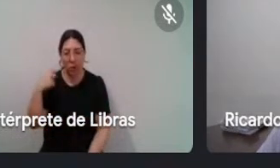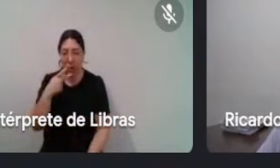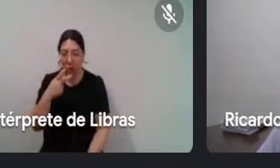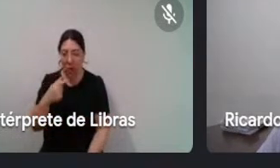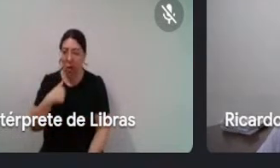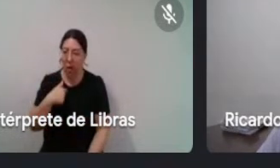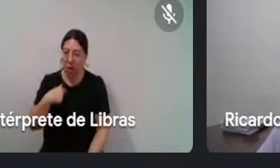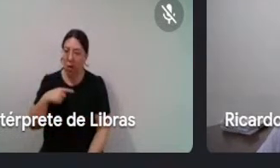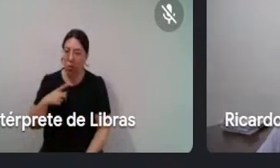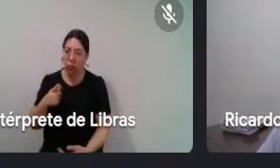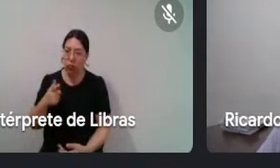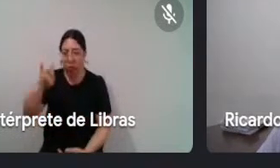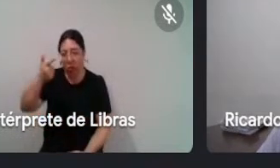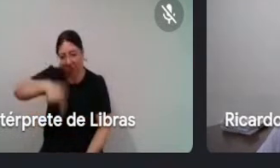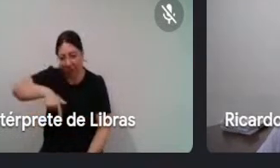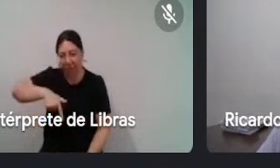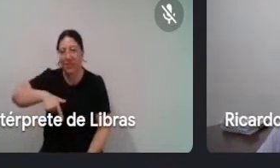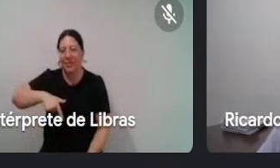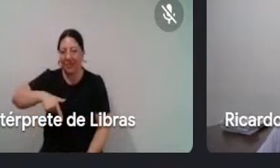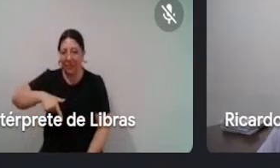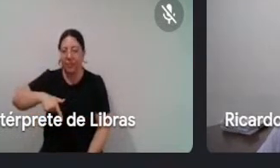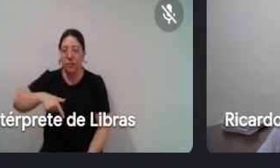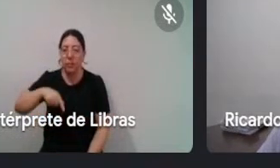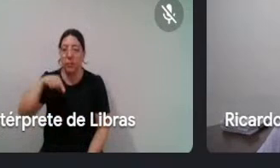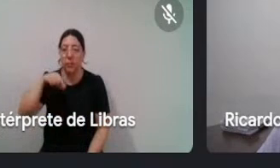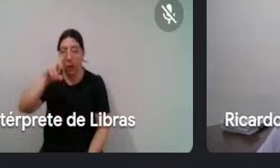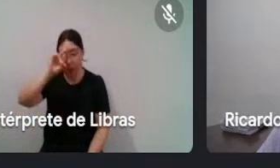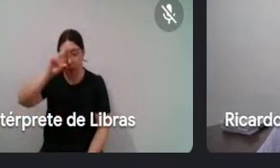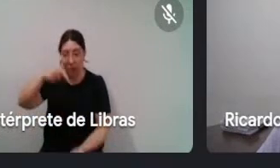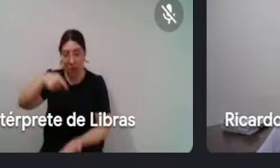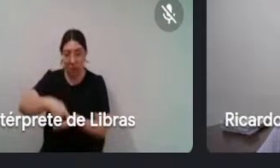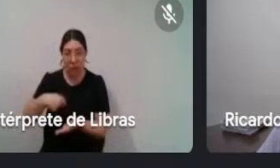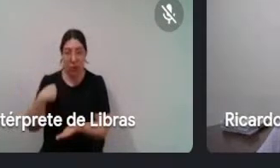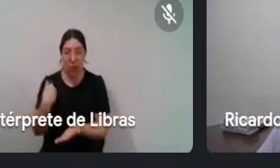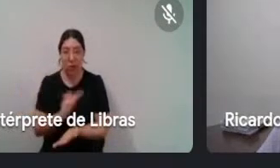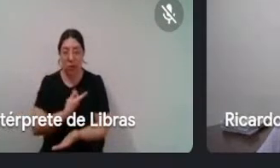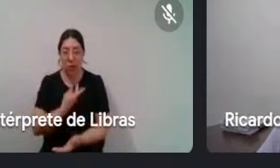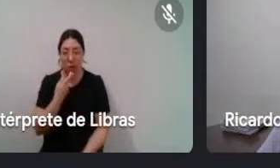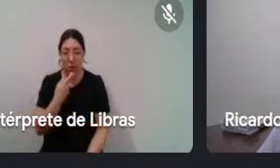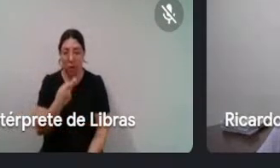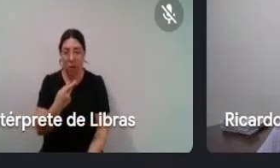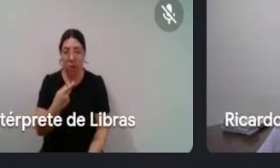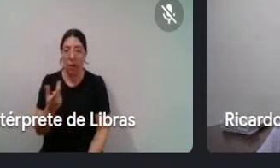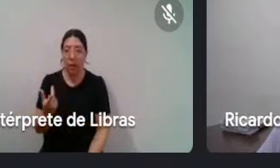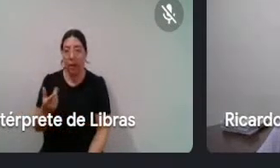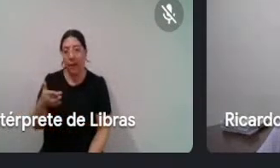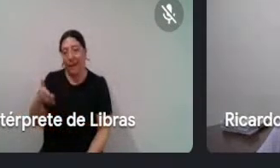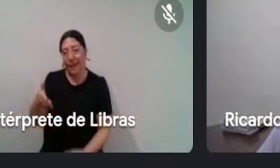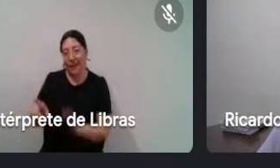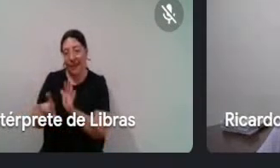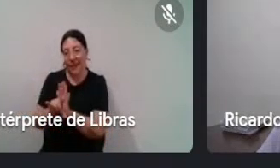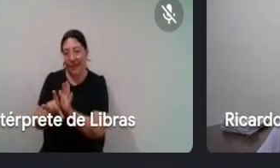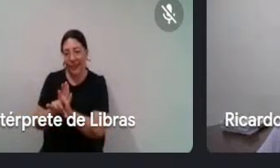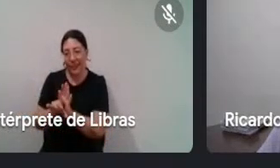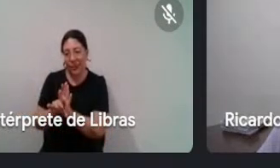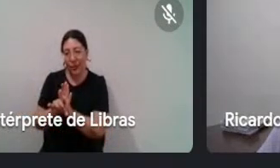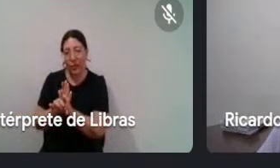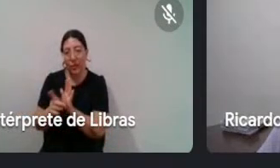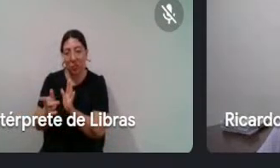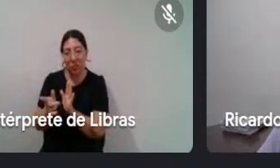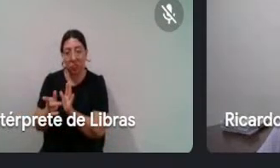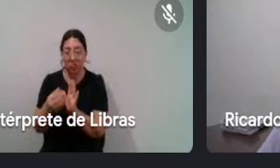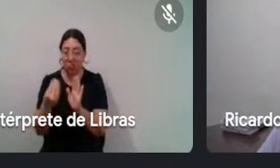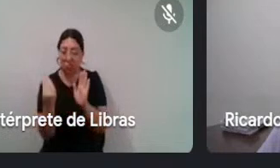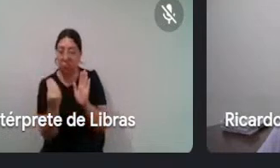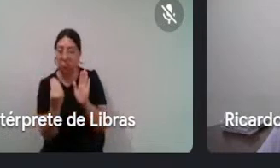reforcei, essas decisões que nós tomamos, né, e que a própria legislação impõe, que é a devolução